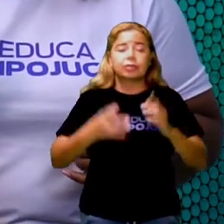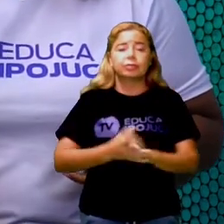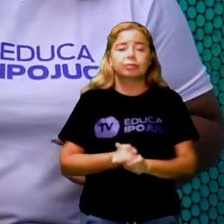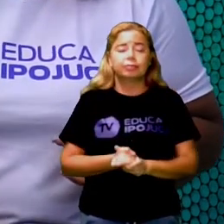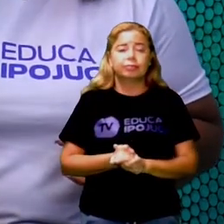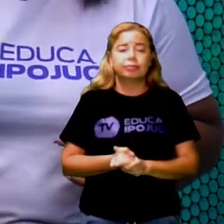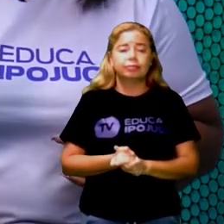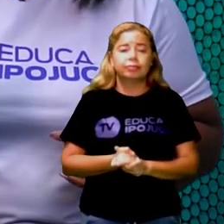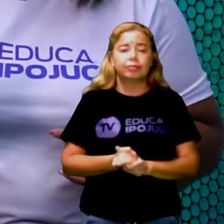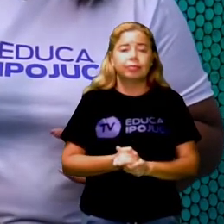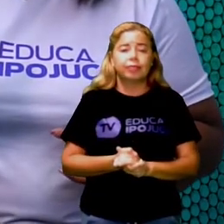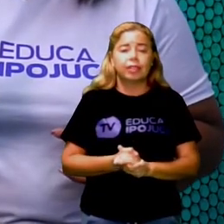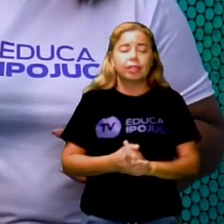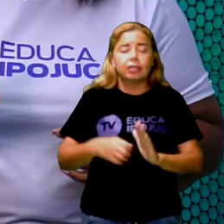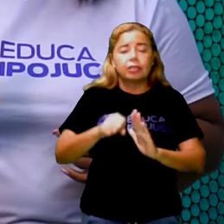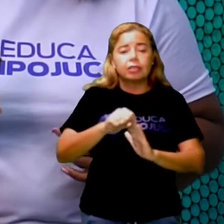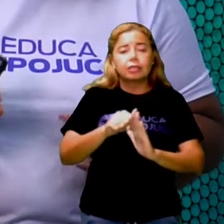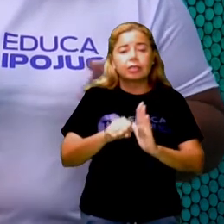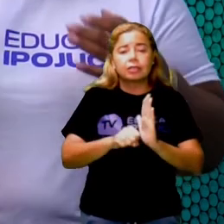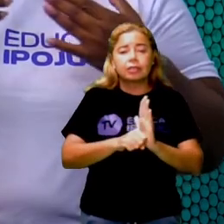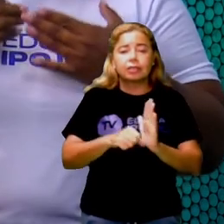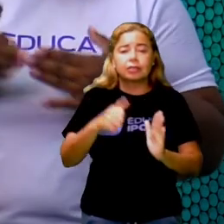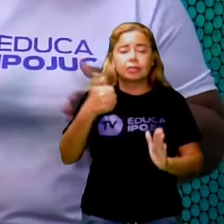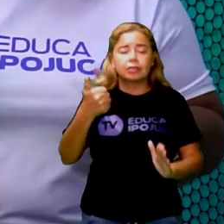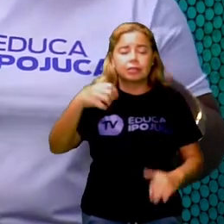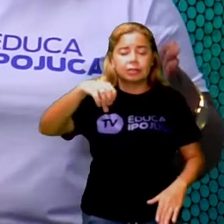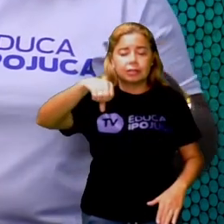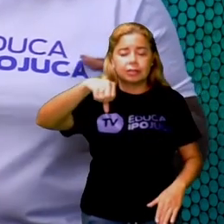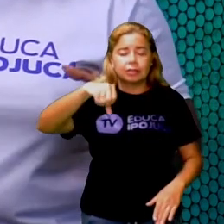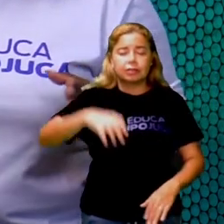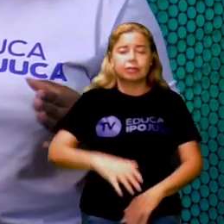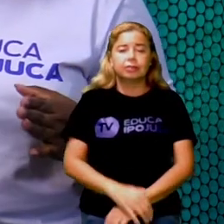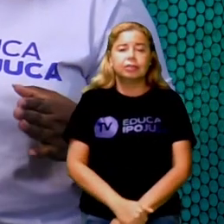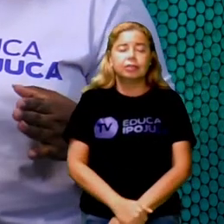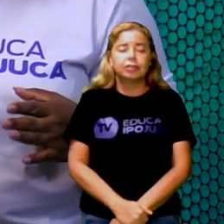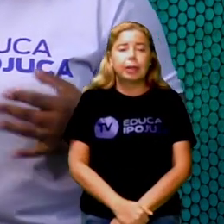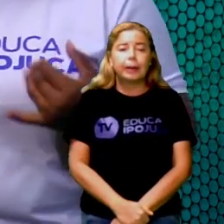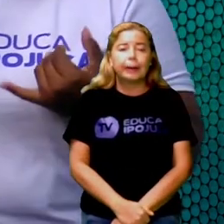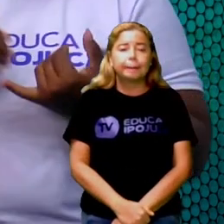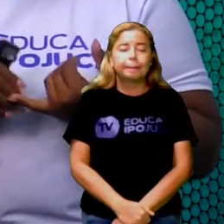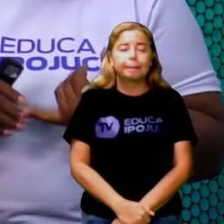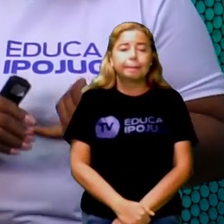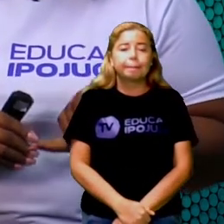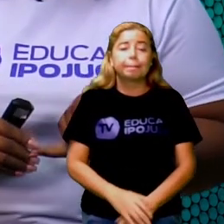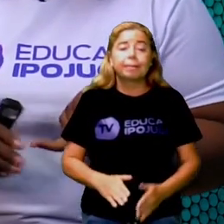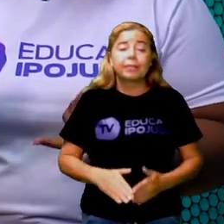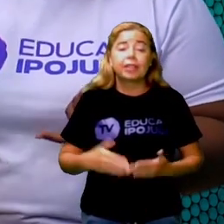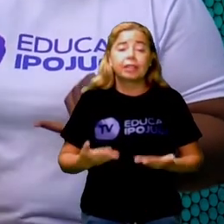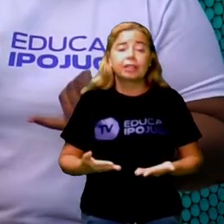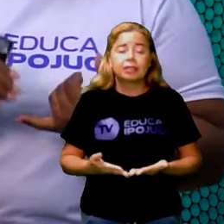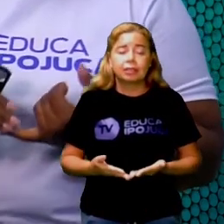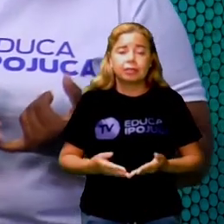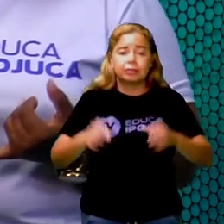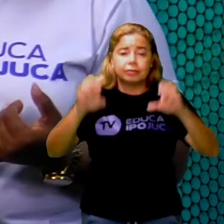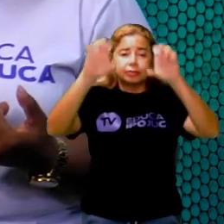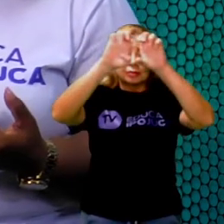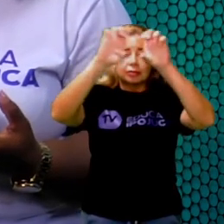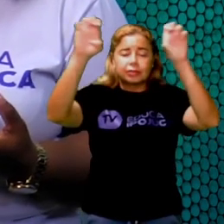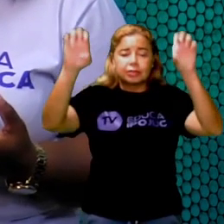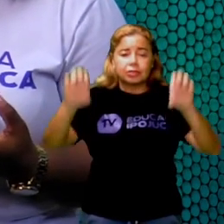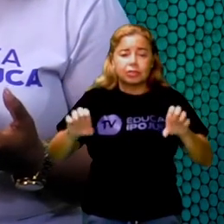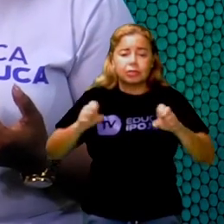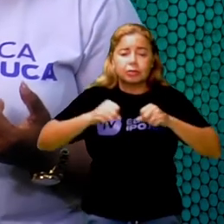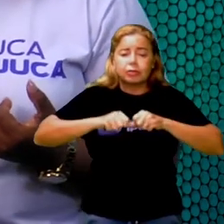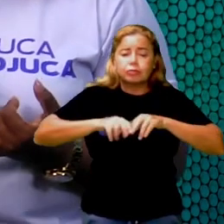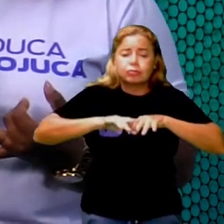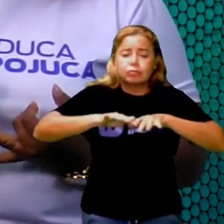no século XIX. E esse sistema se espalhou depois pelos